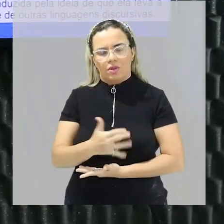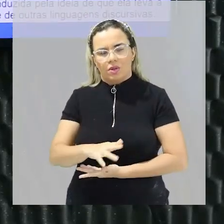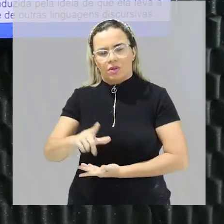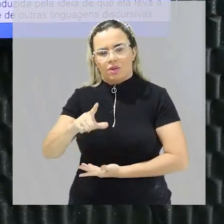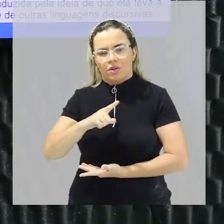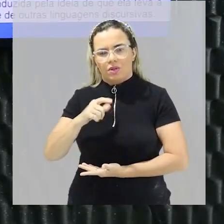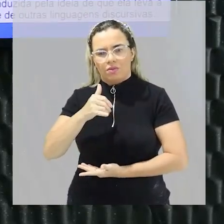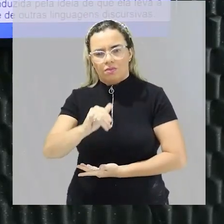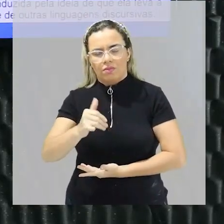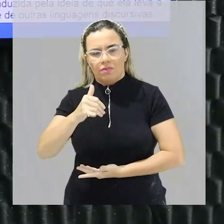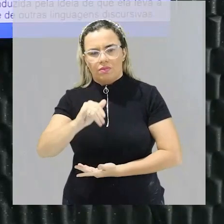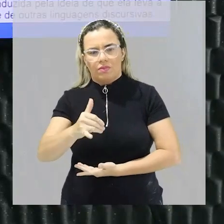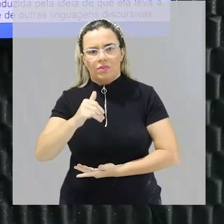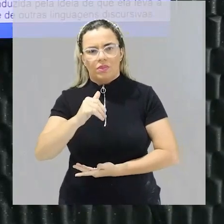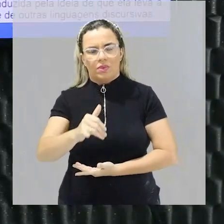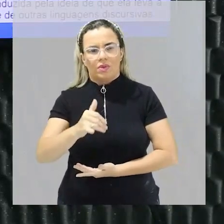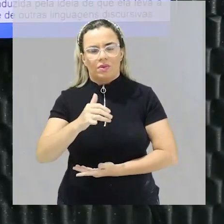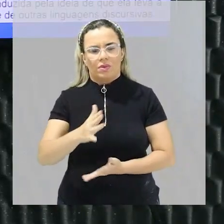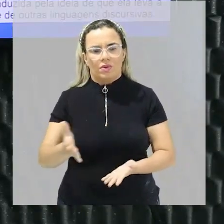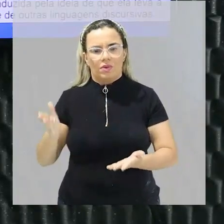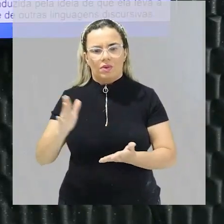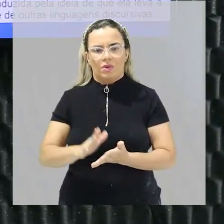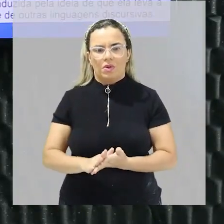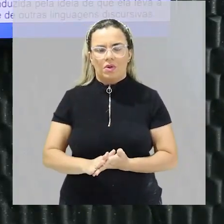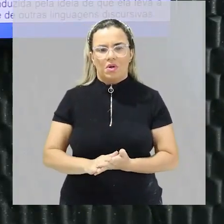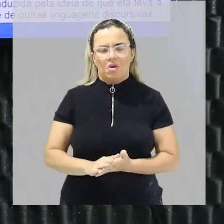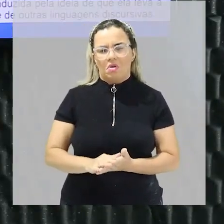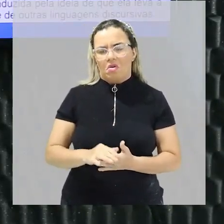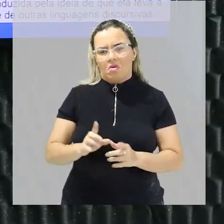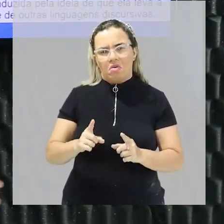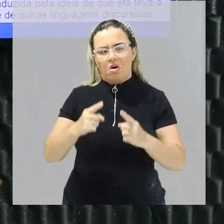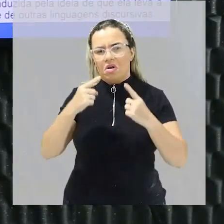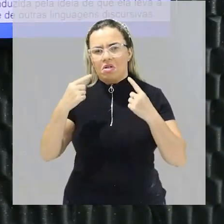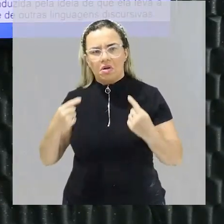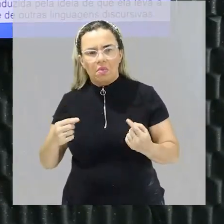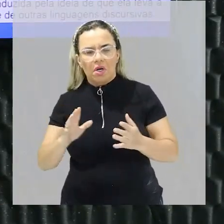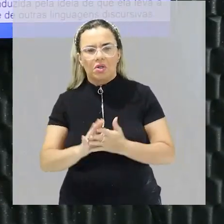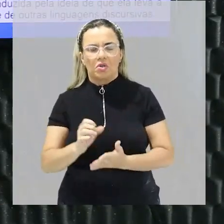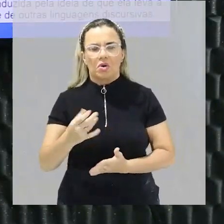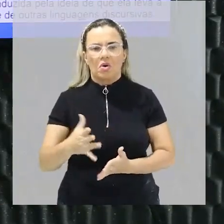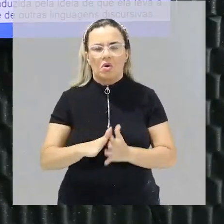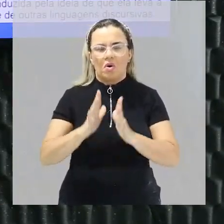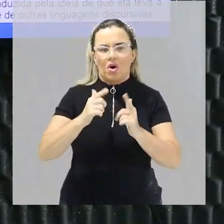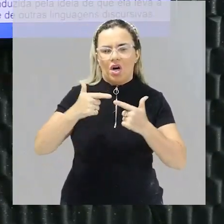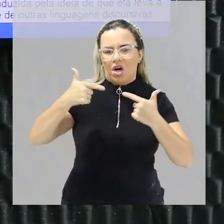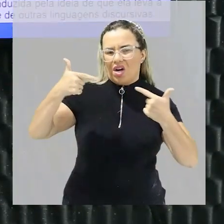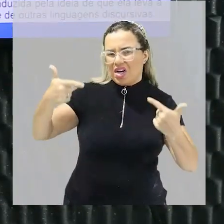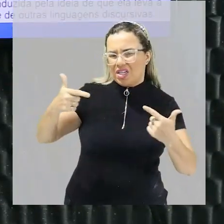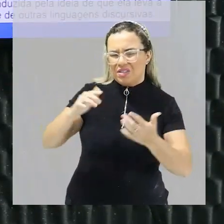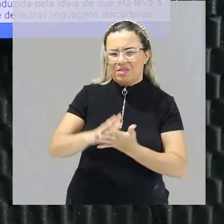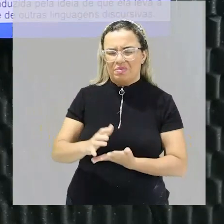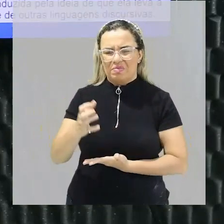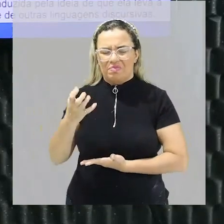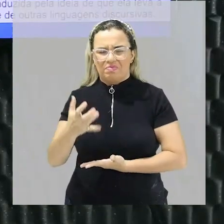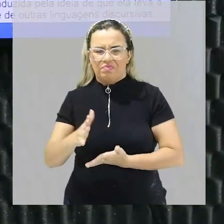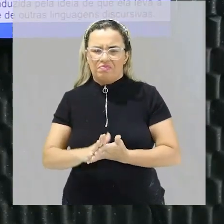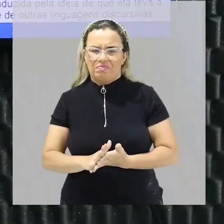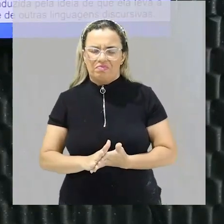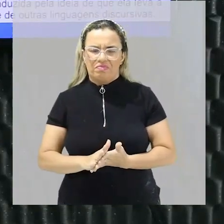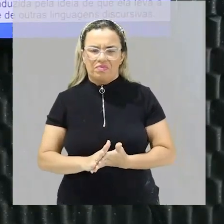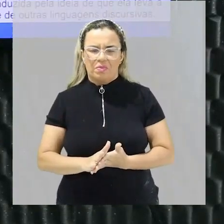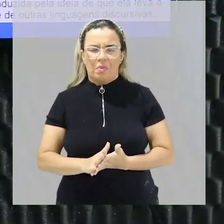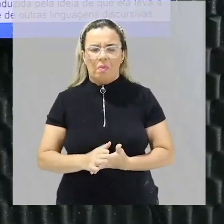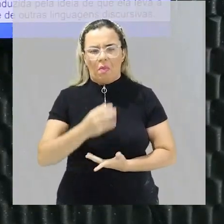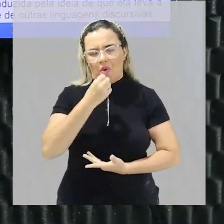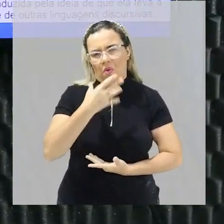e que vai trazer esta narrativa, quer seja dramática, cômica ou até mesmo ali, né, grotesca, agradável, desagradável,